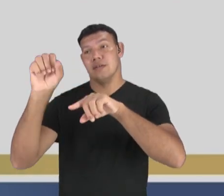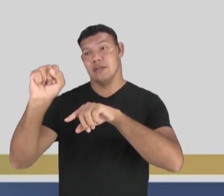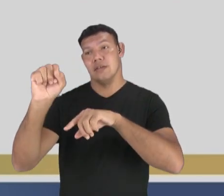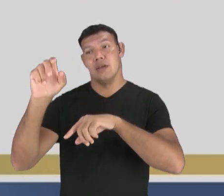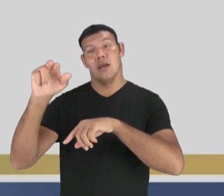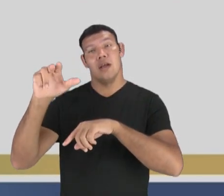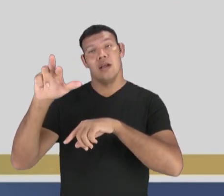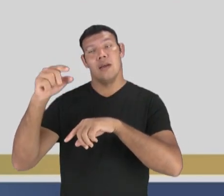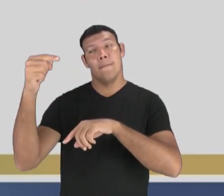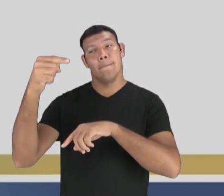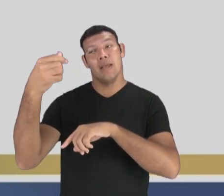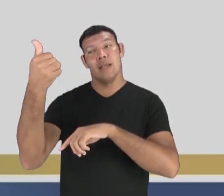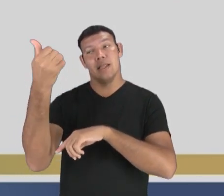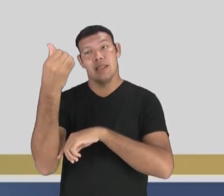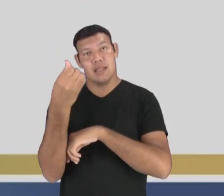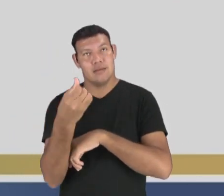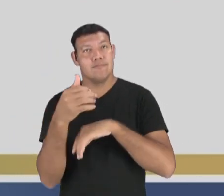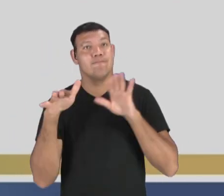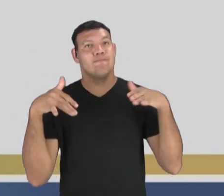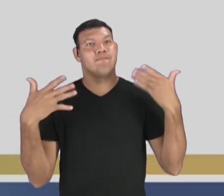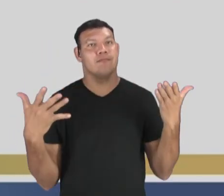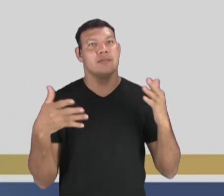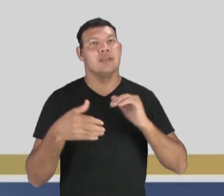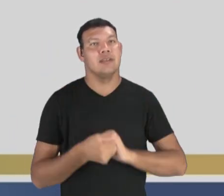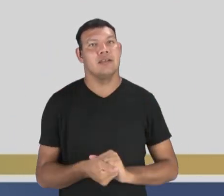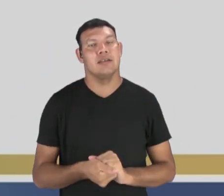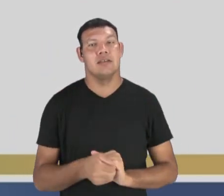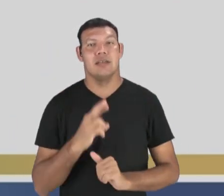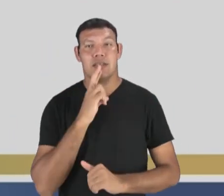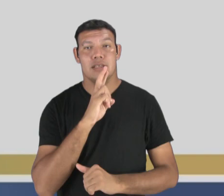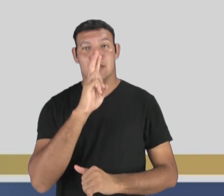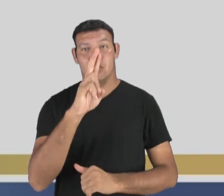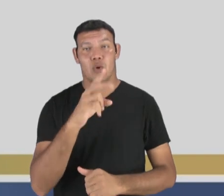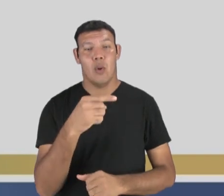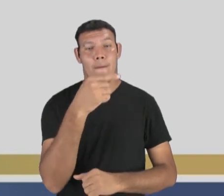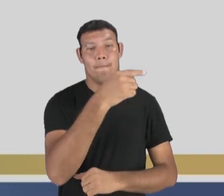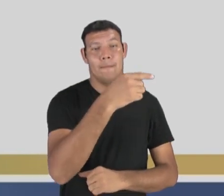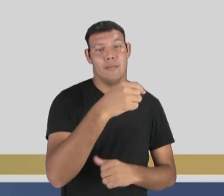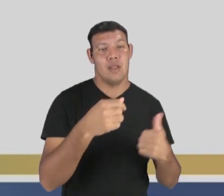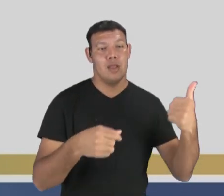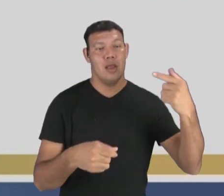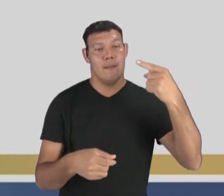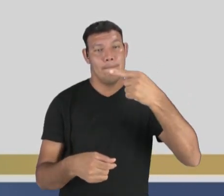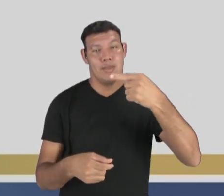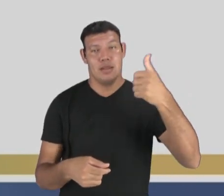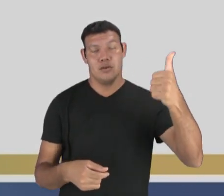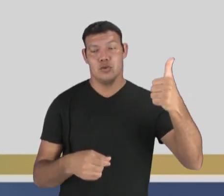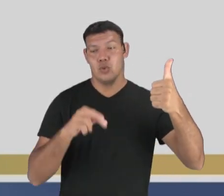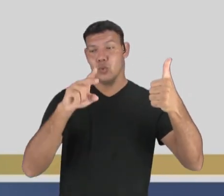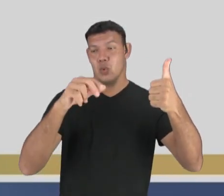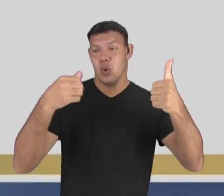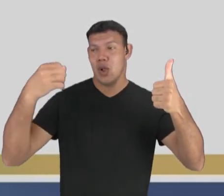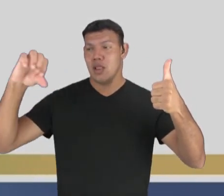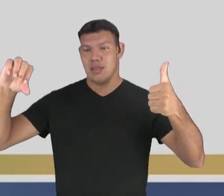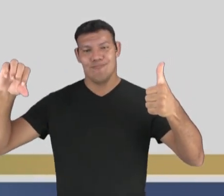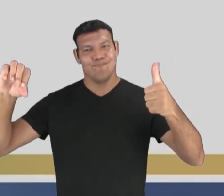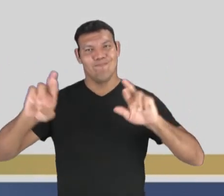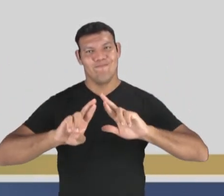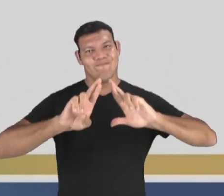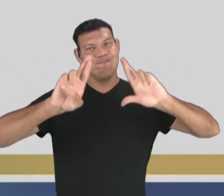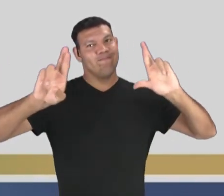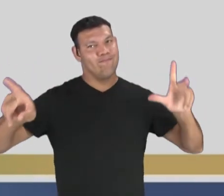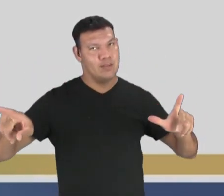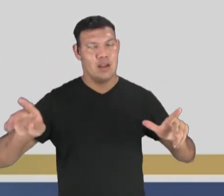que é menos 16. Então, nesse caso, ficará como resposta menos 1 igual a 9. Então, por isso que ela